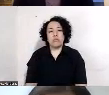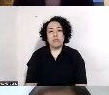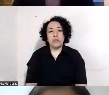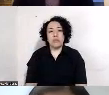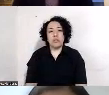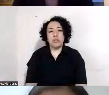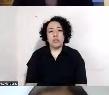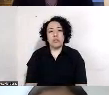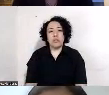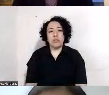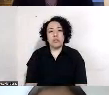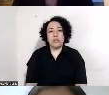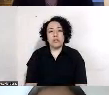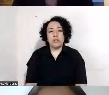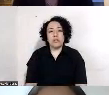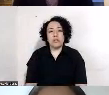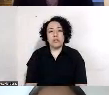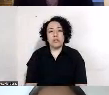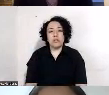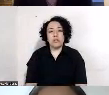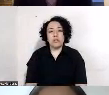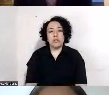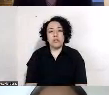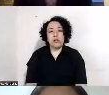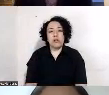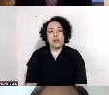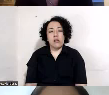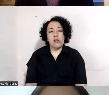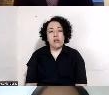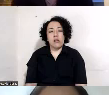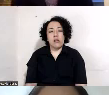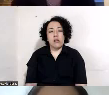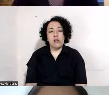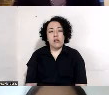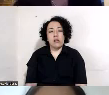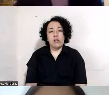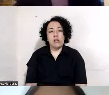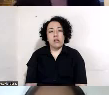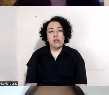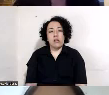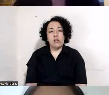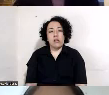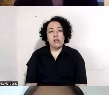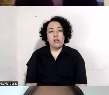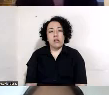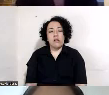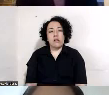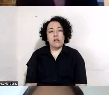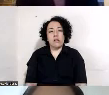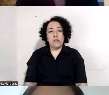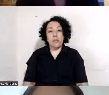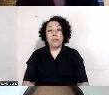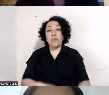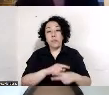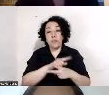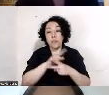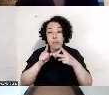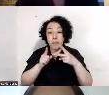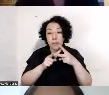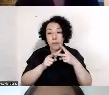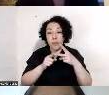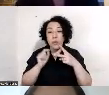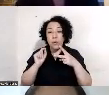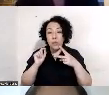in clubs or other social activities to learn how to interact with others. E eles também poderiam